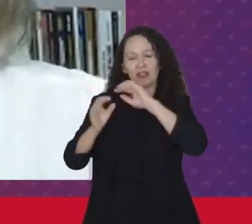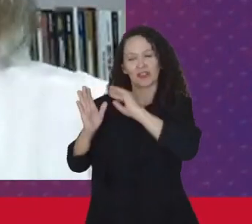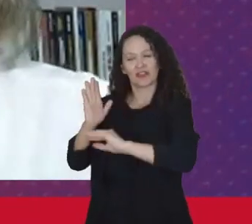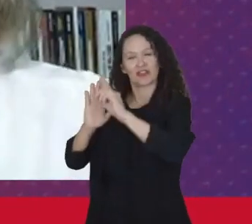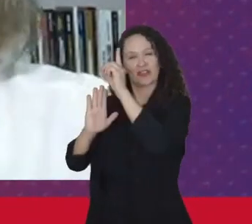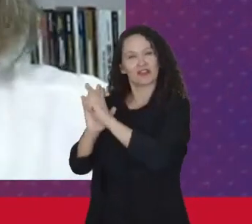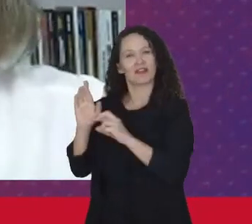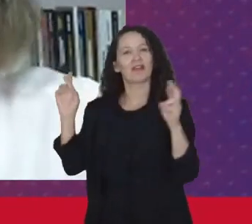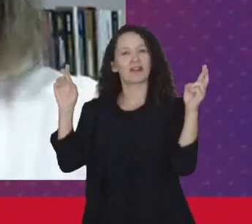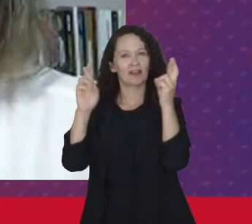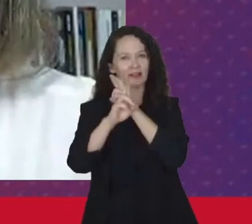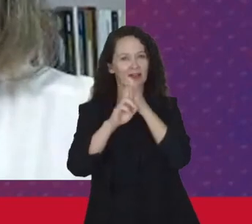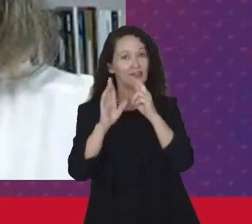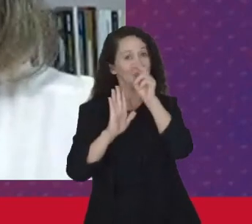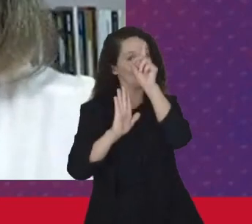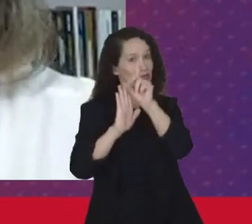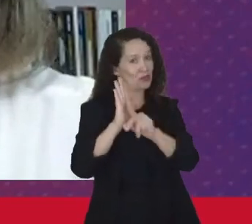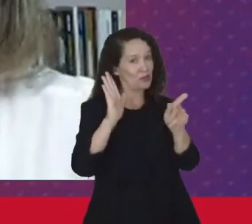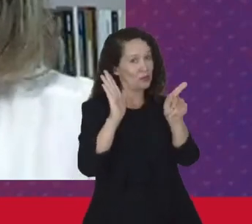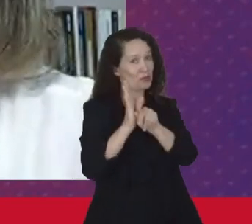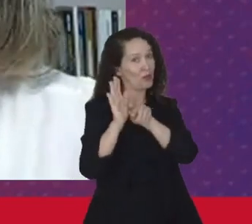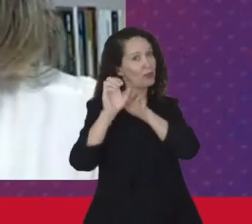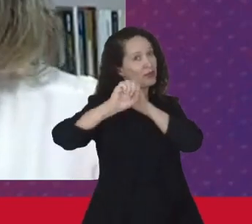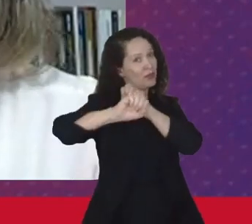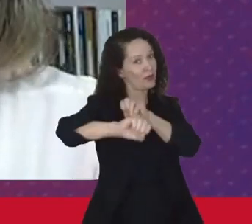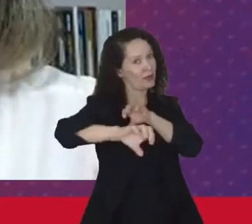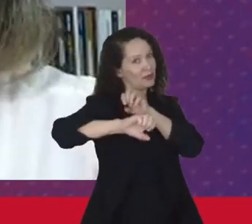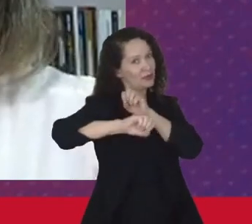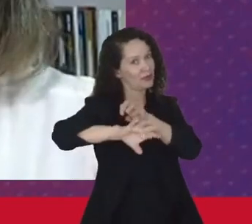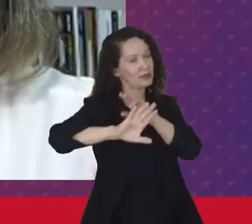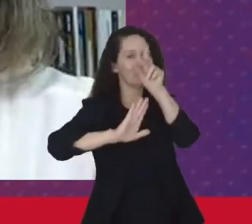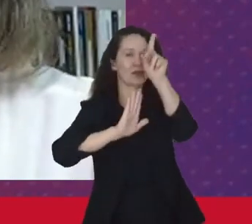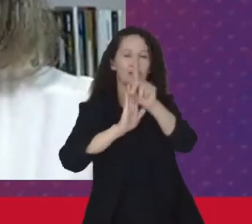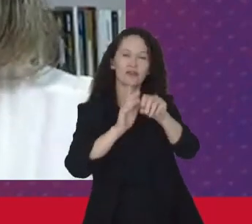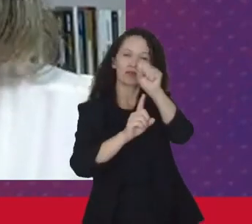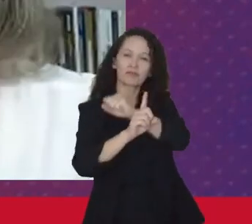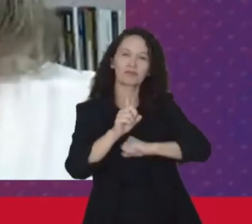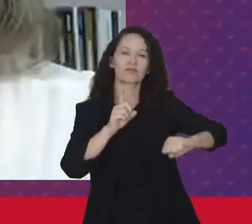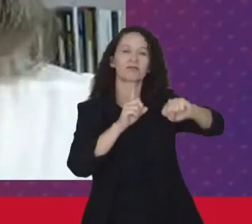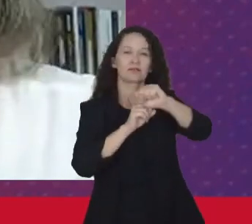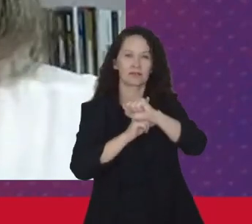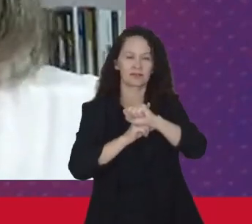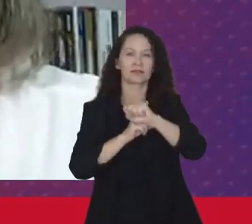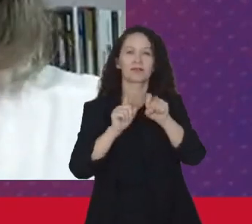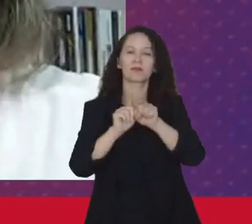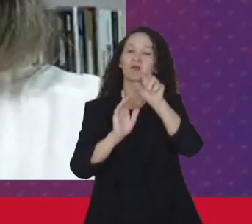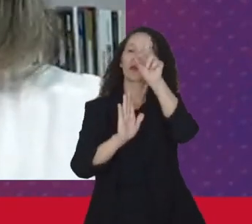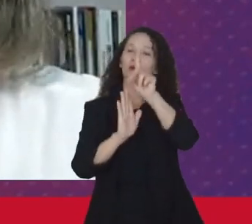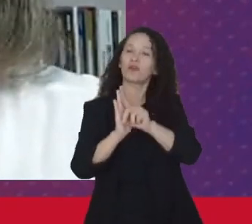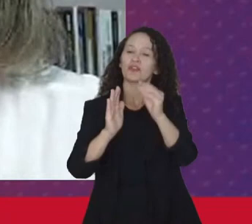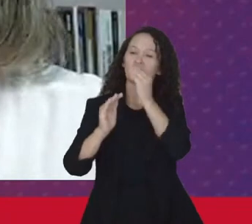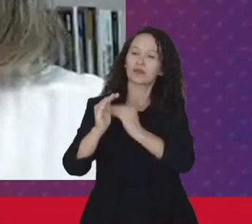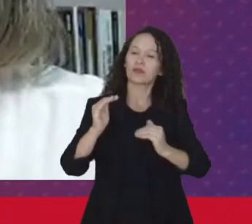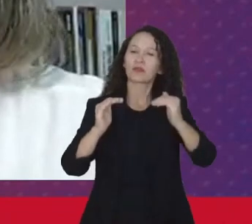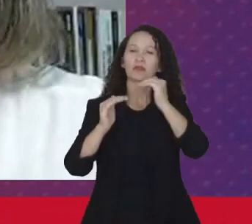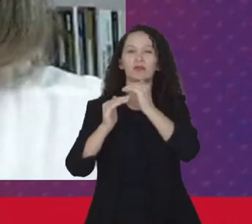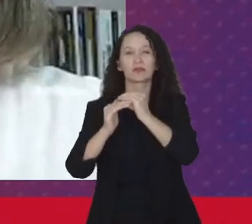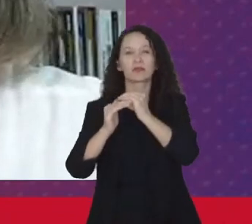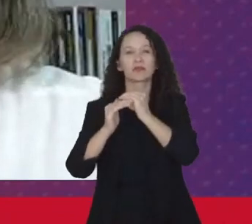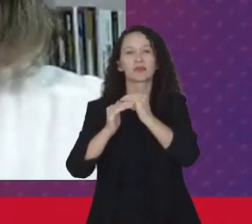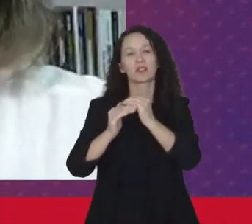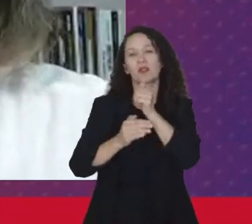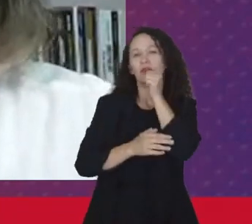em relação aos direitos educacionais, aos direitos sociais, aos direitos de igualdade